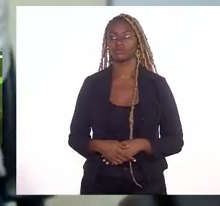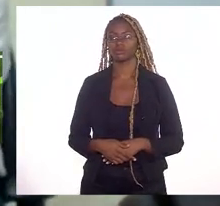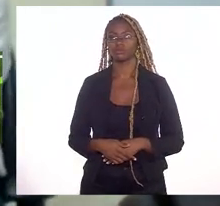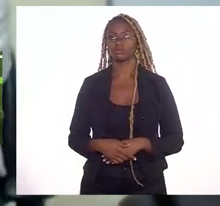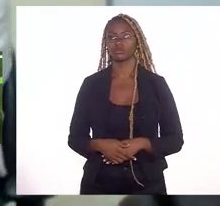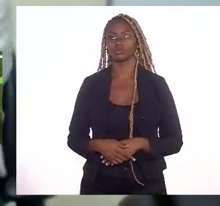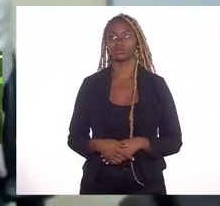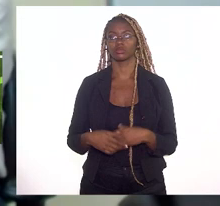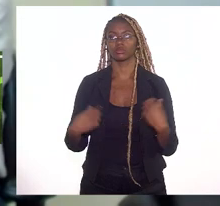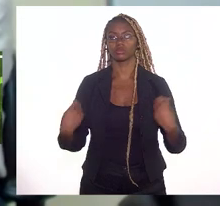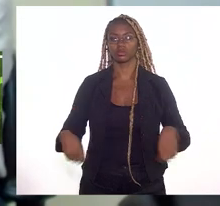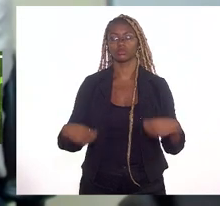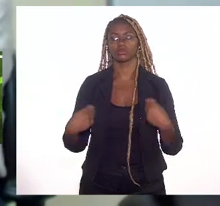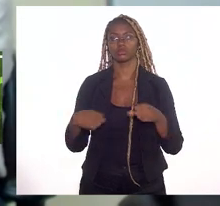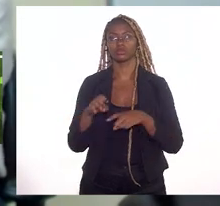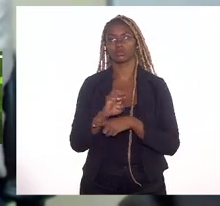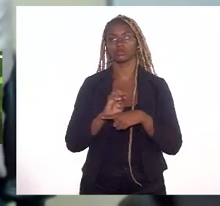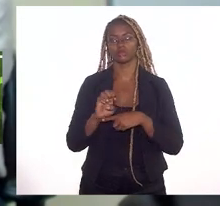Estado a